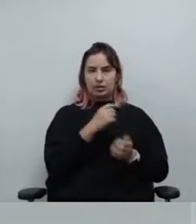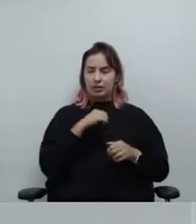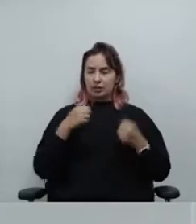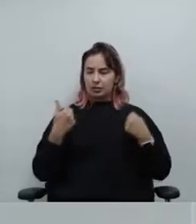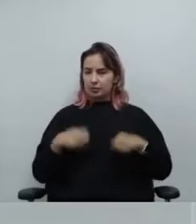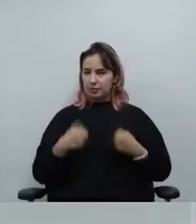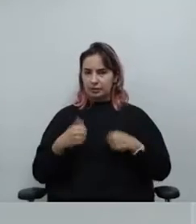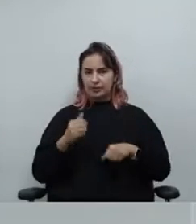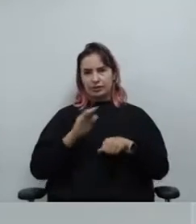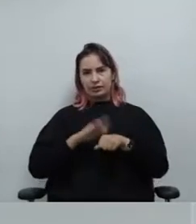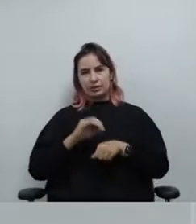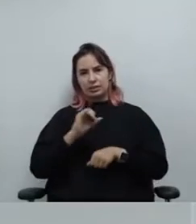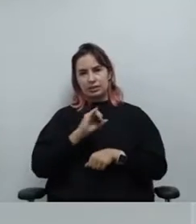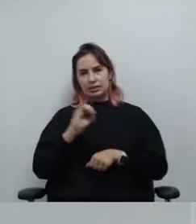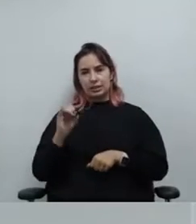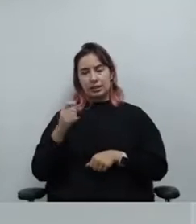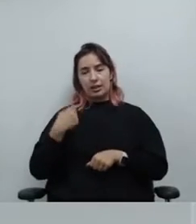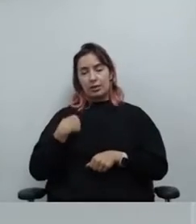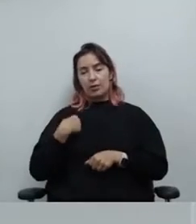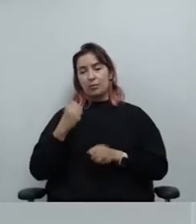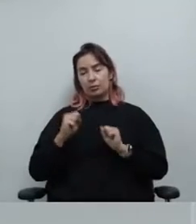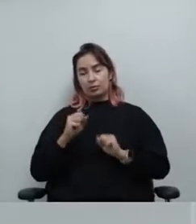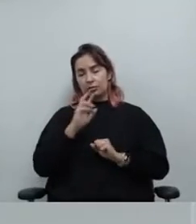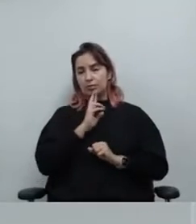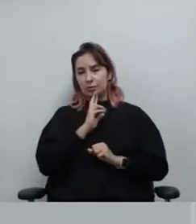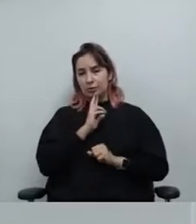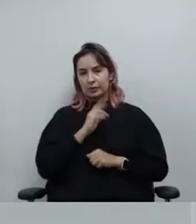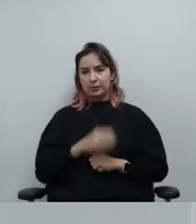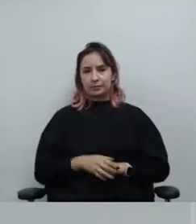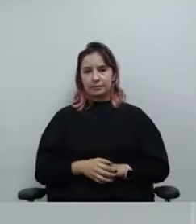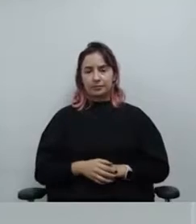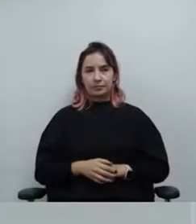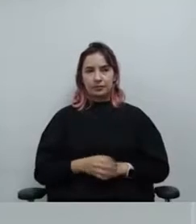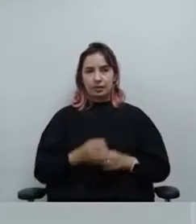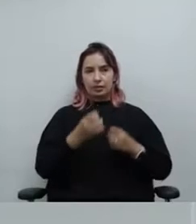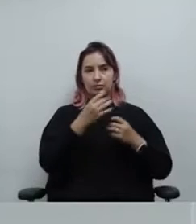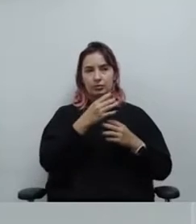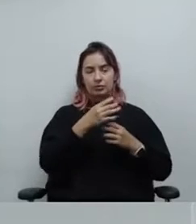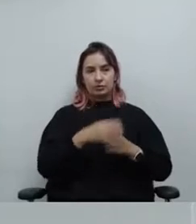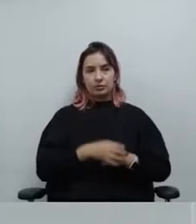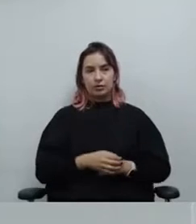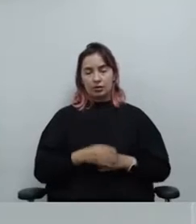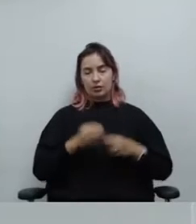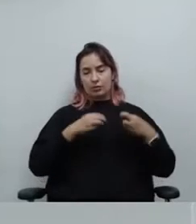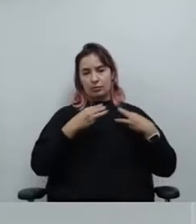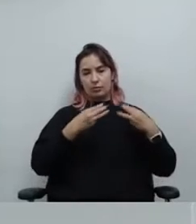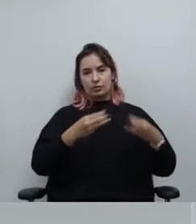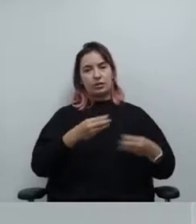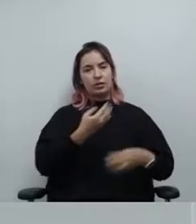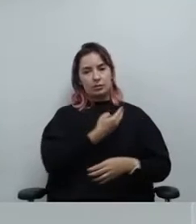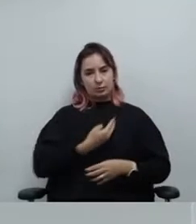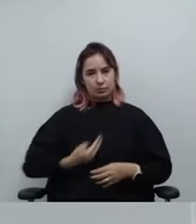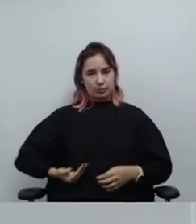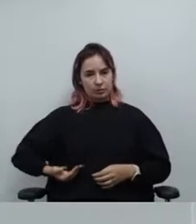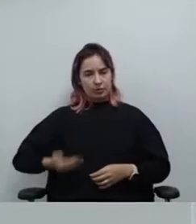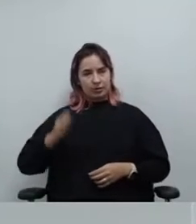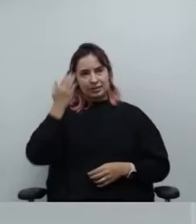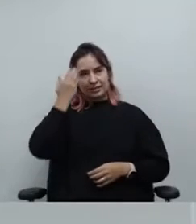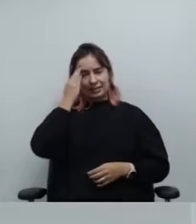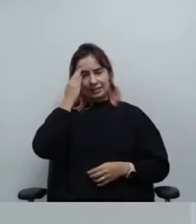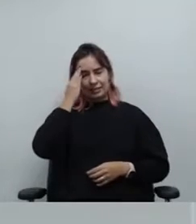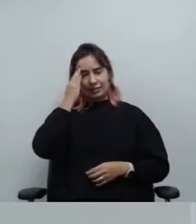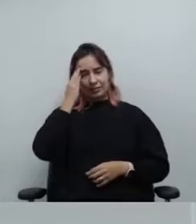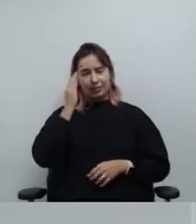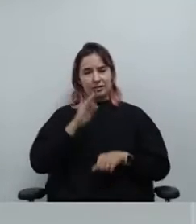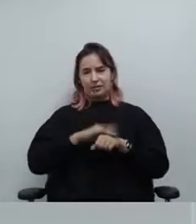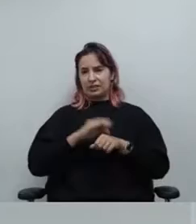fazer, senão eu respondo por abandono afetivo, e mesmo assim, numa das vezes, o Ministério Público entendeu que não iria agir porque não era